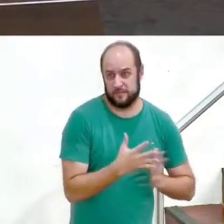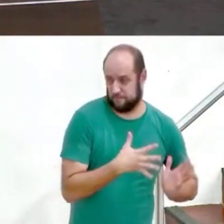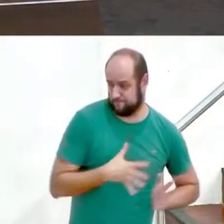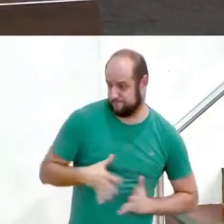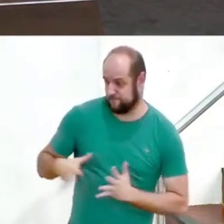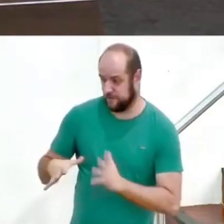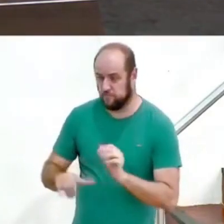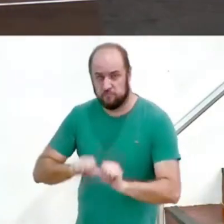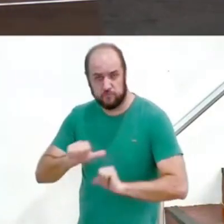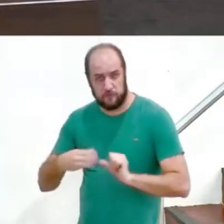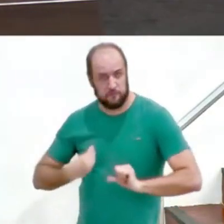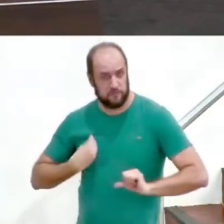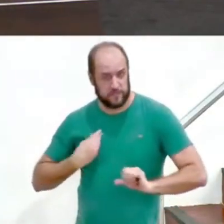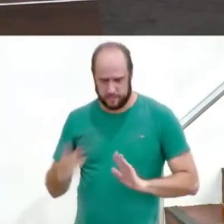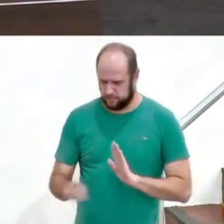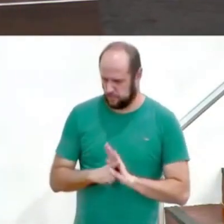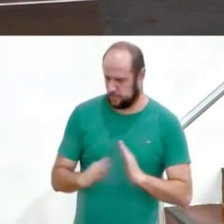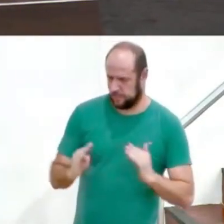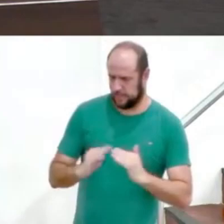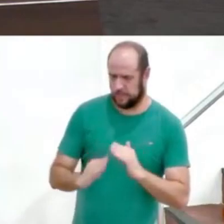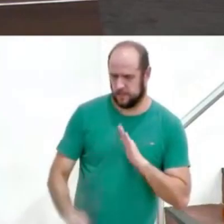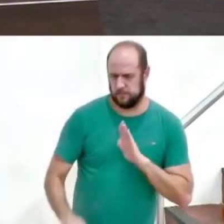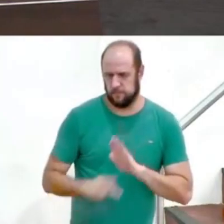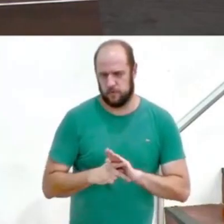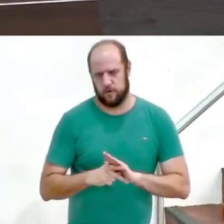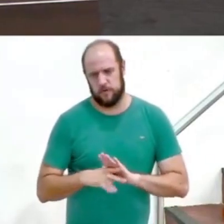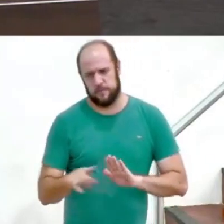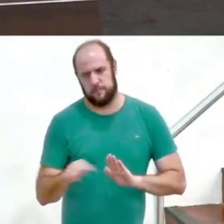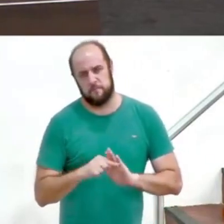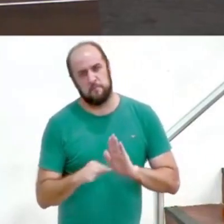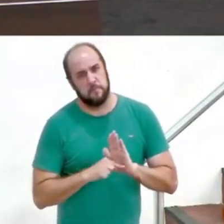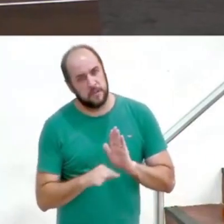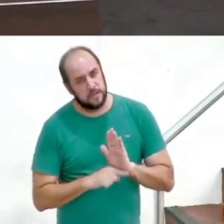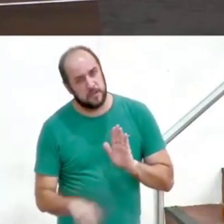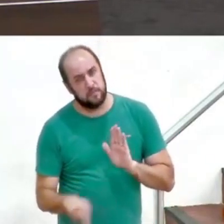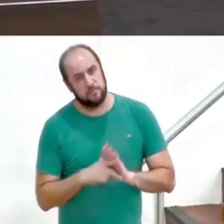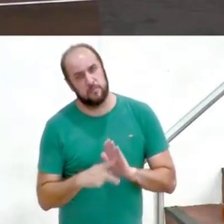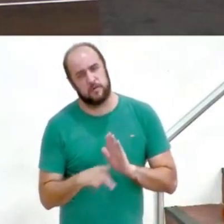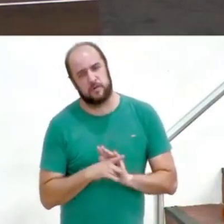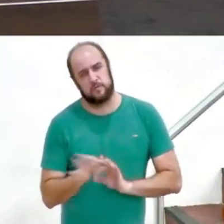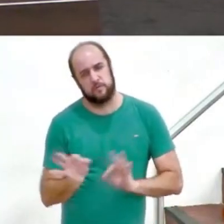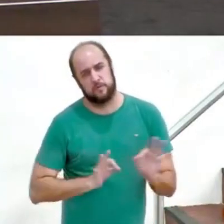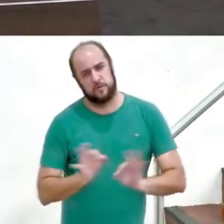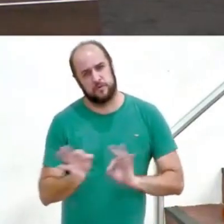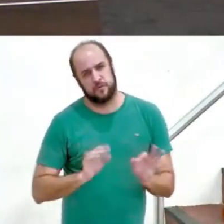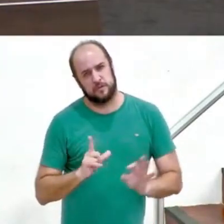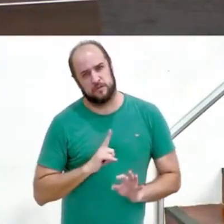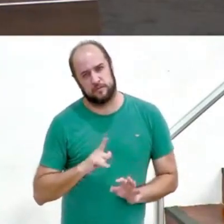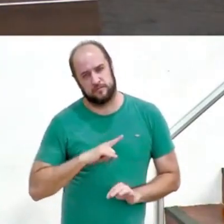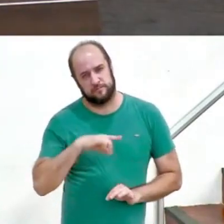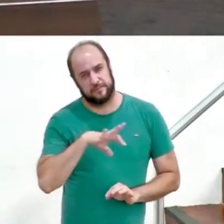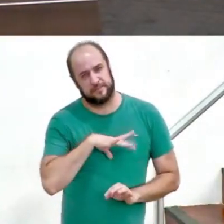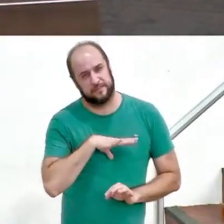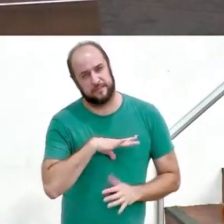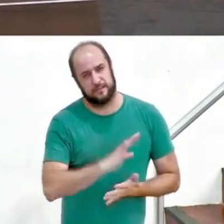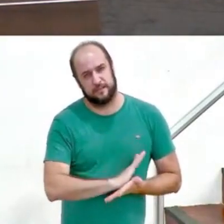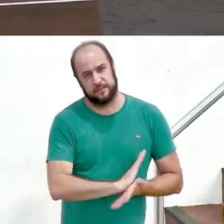vida deles, as suas casas, os seus planos, os seus projetos, numa cidade